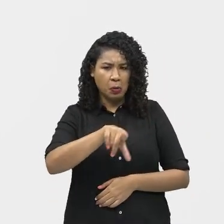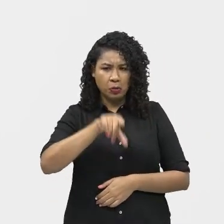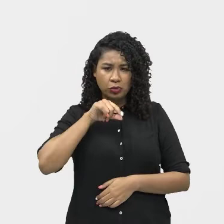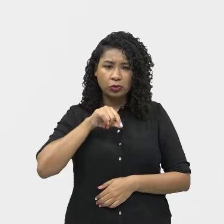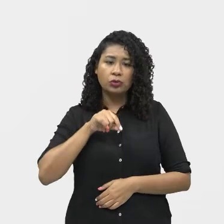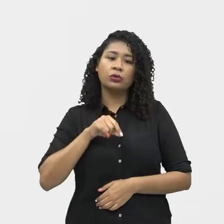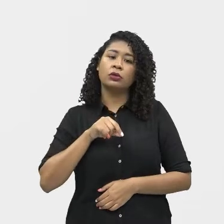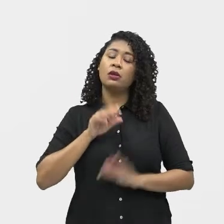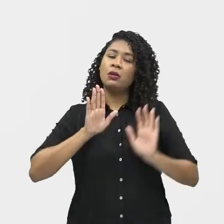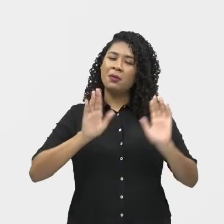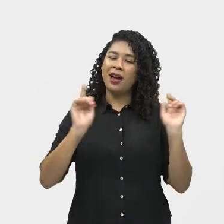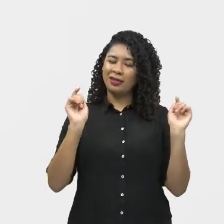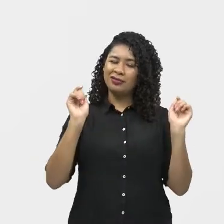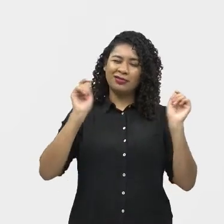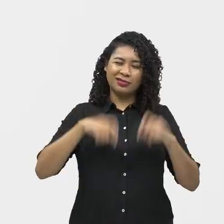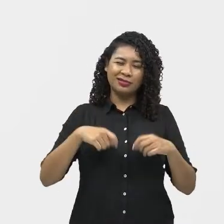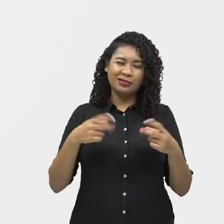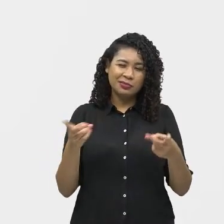fenômeno religioso.